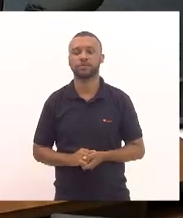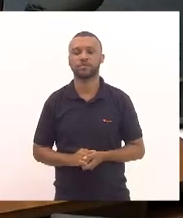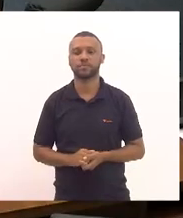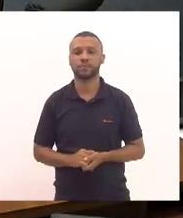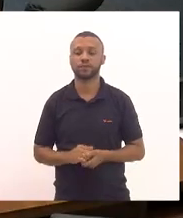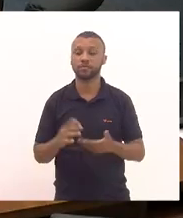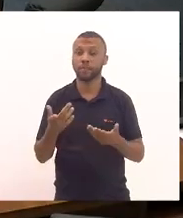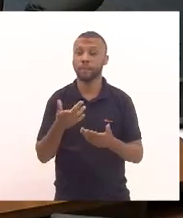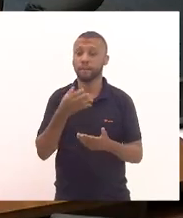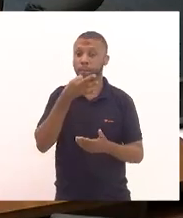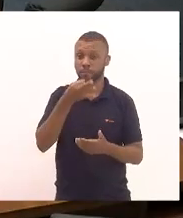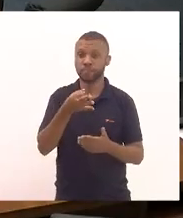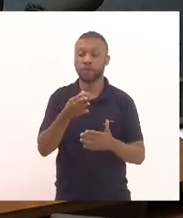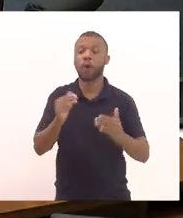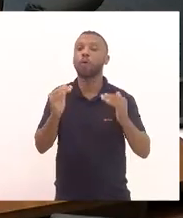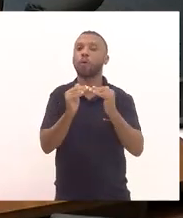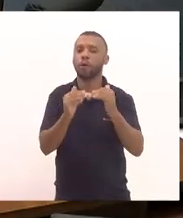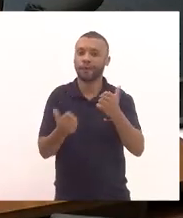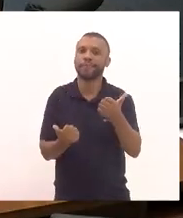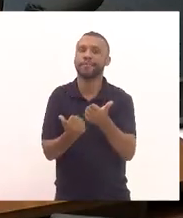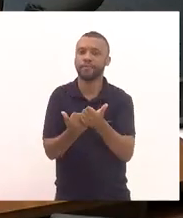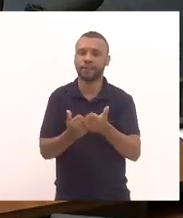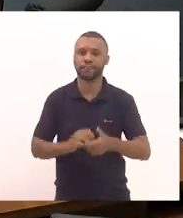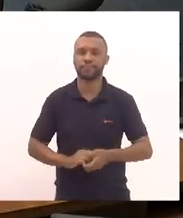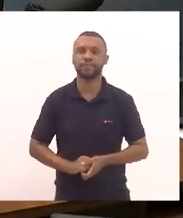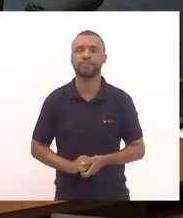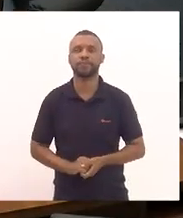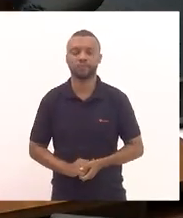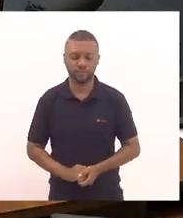Presidente, meu parecer é favorável.